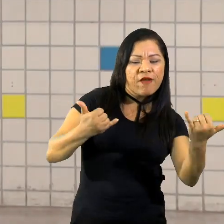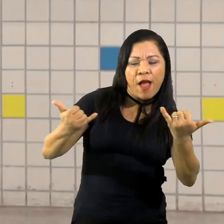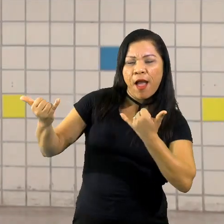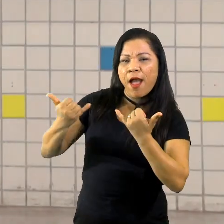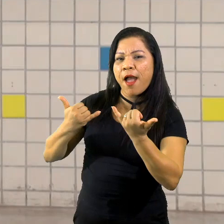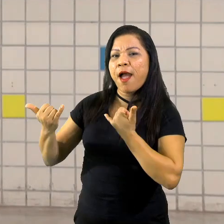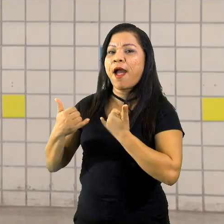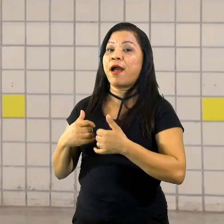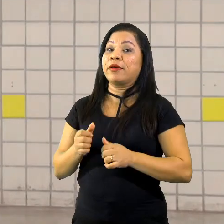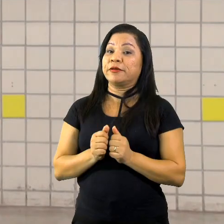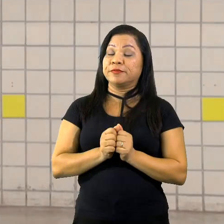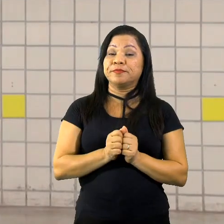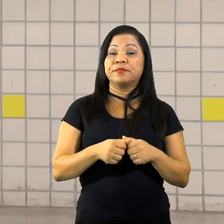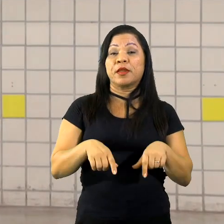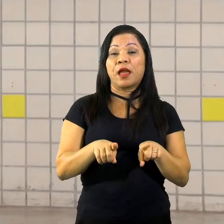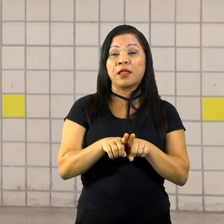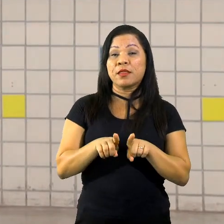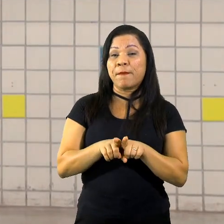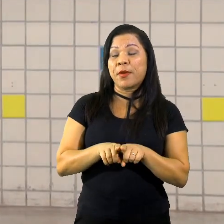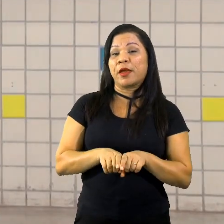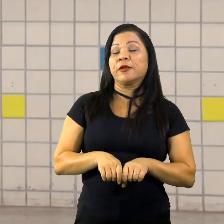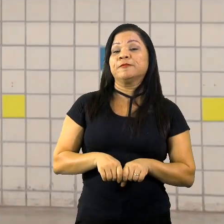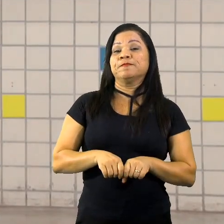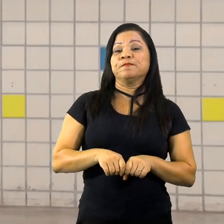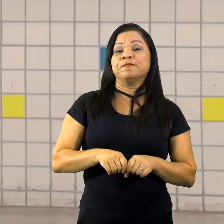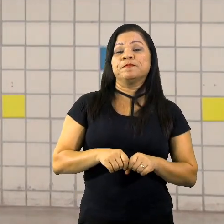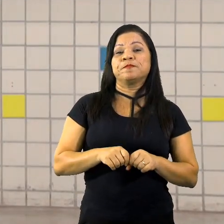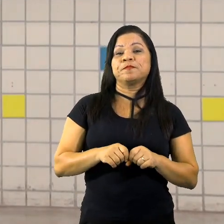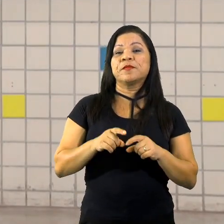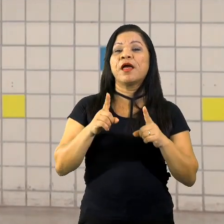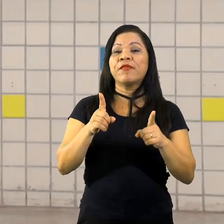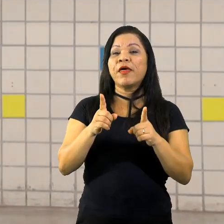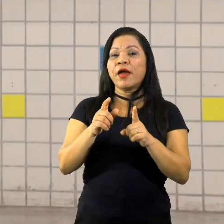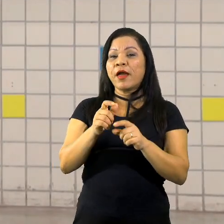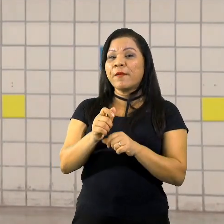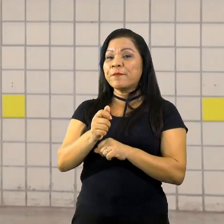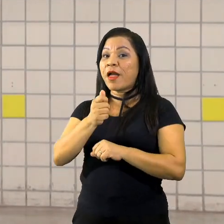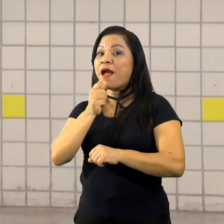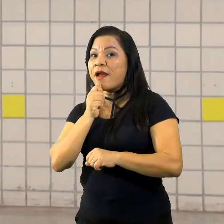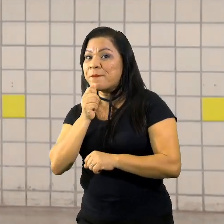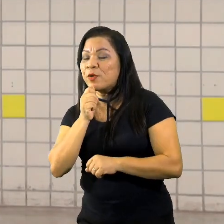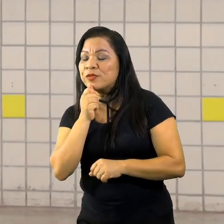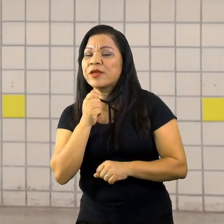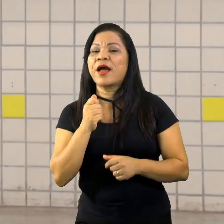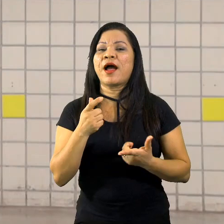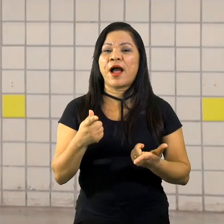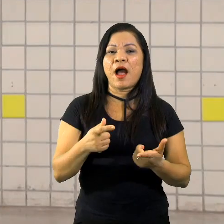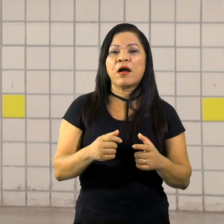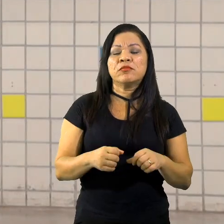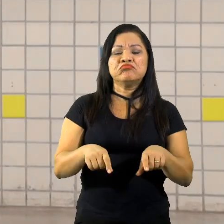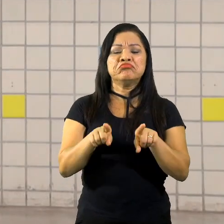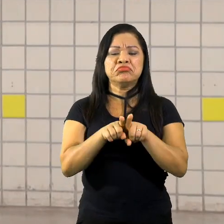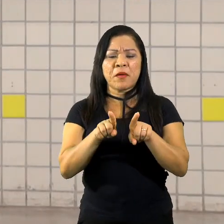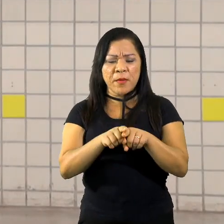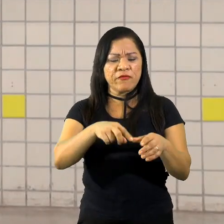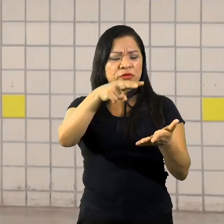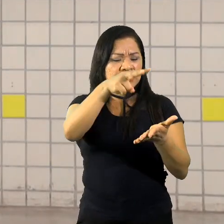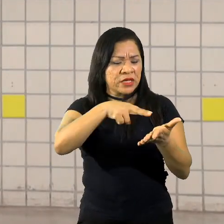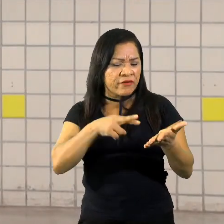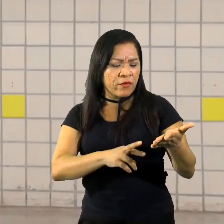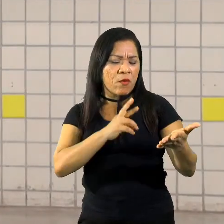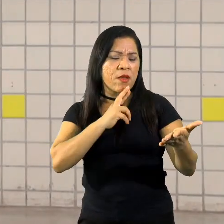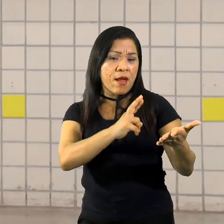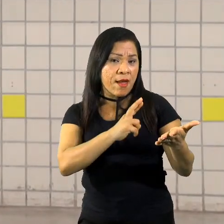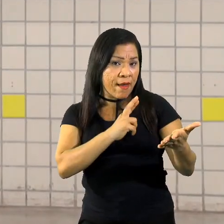vai falar sobre o tema da reportagem que vocês vão ler também lá para responder as questões, que é